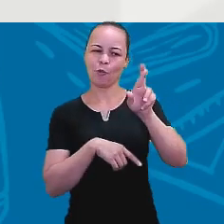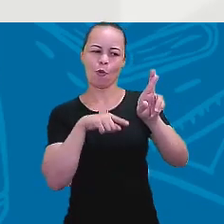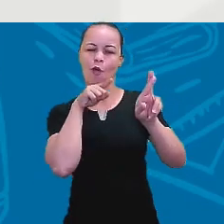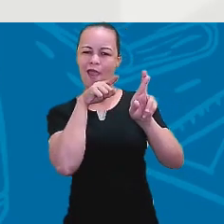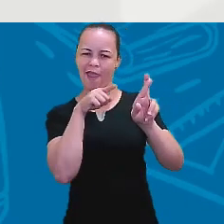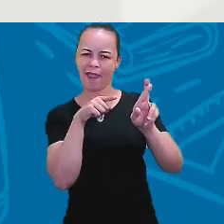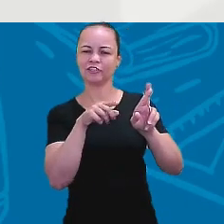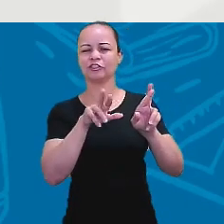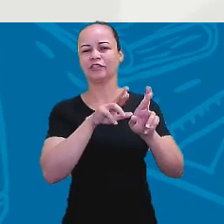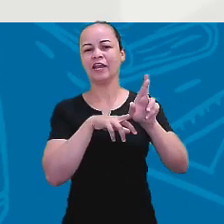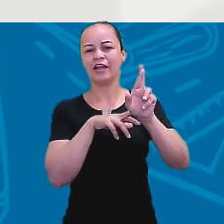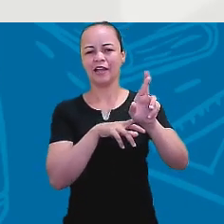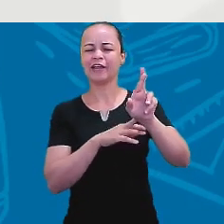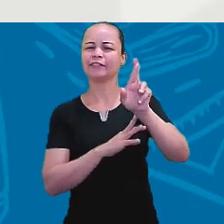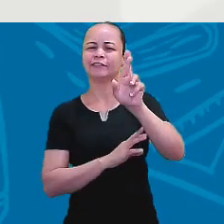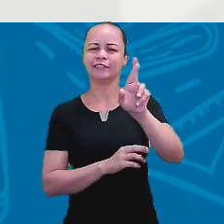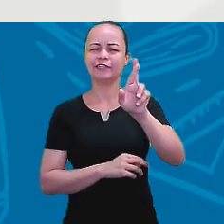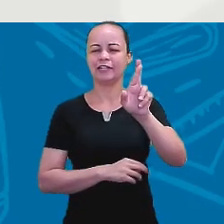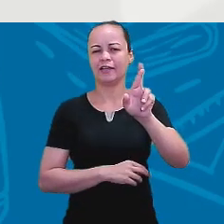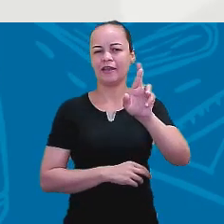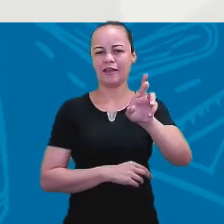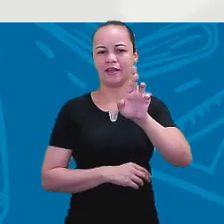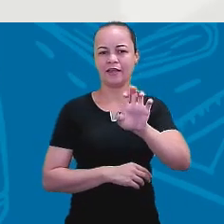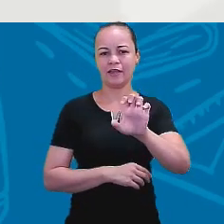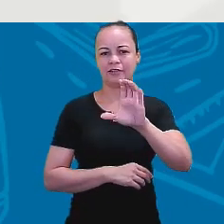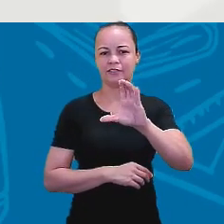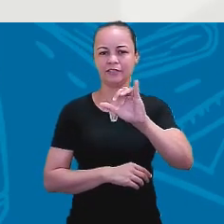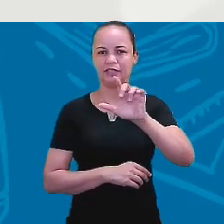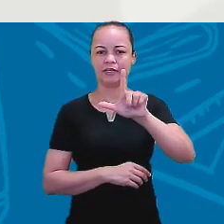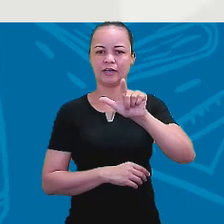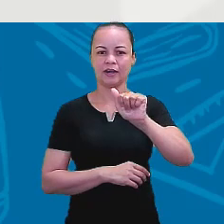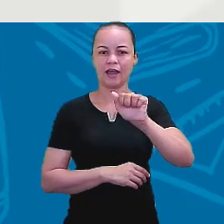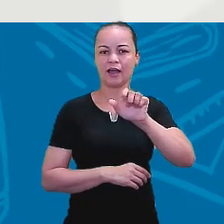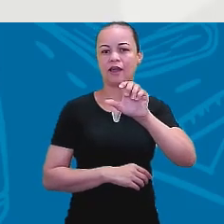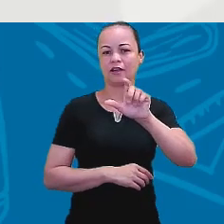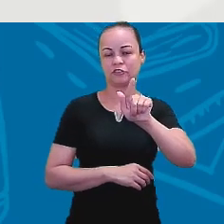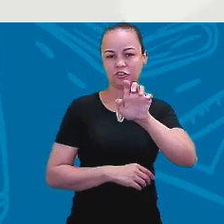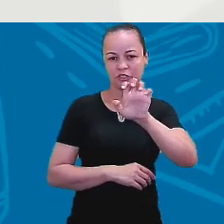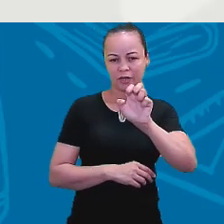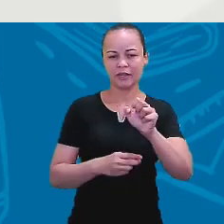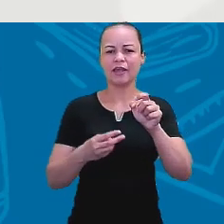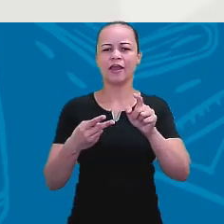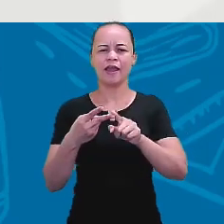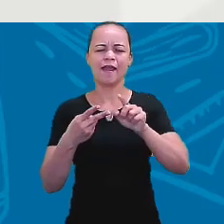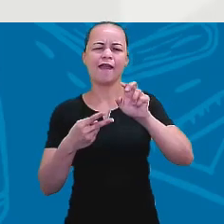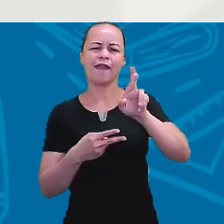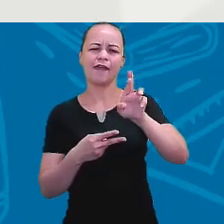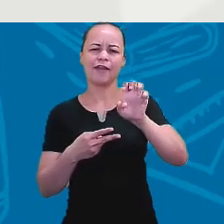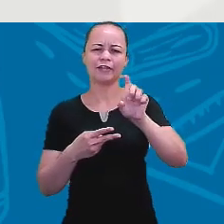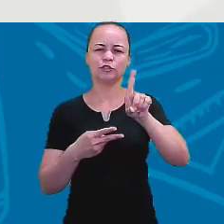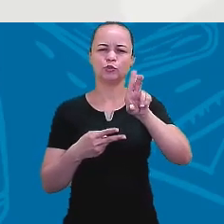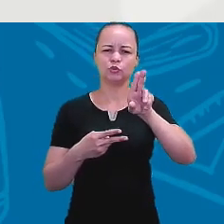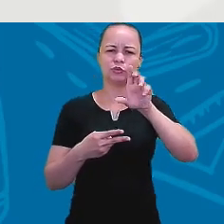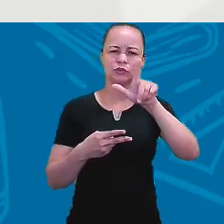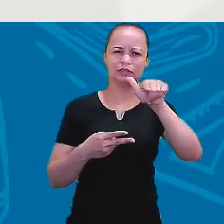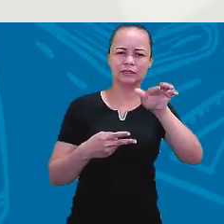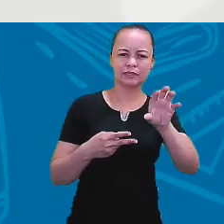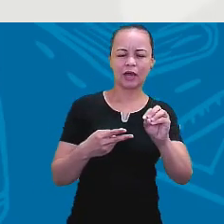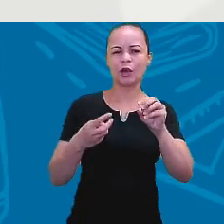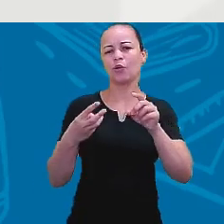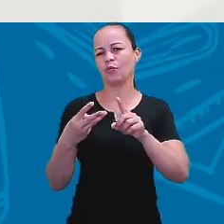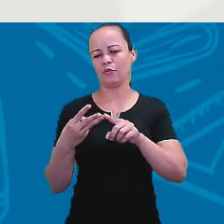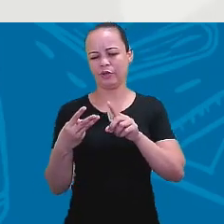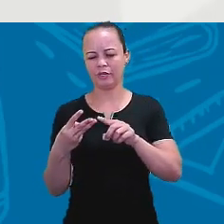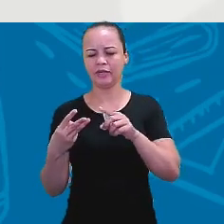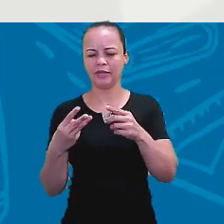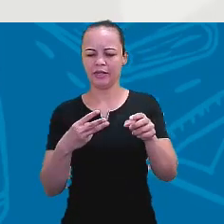chamamos, né, o da reciclagem, da reutilização e o da redução de resíduos. E o que viria a ser reciclagem? A reciclagem nada